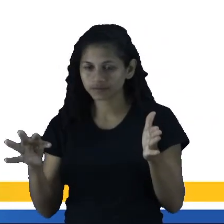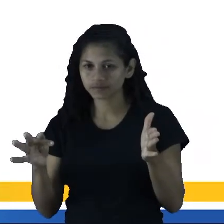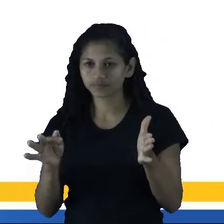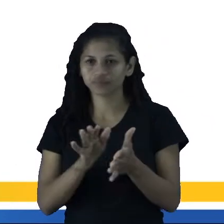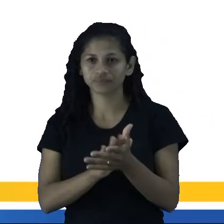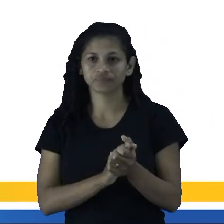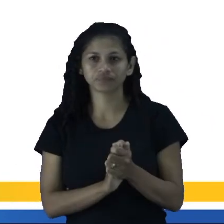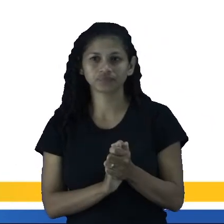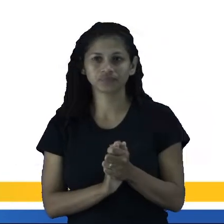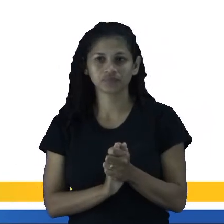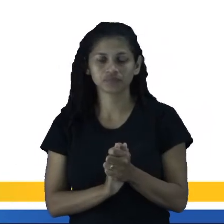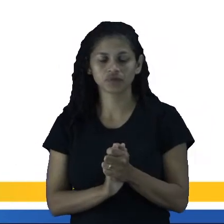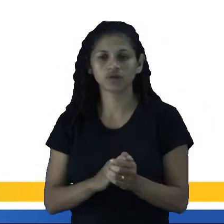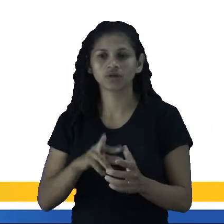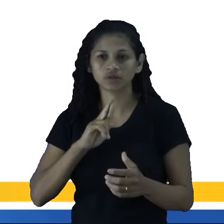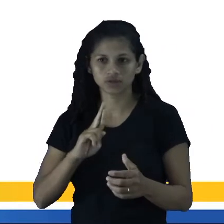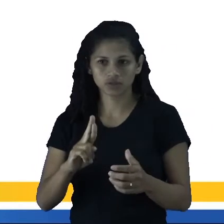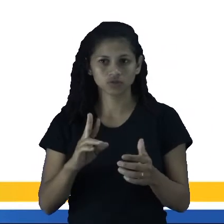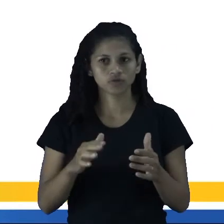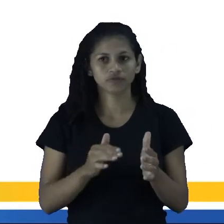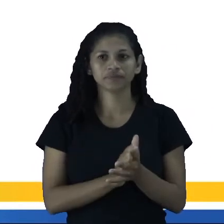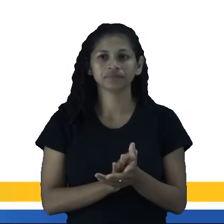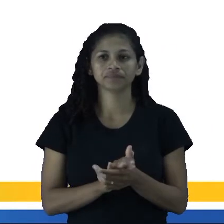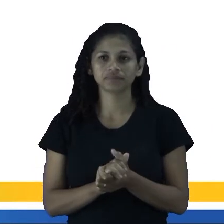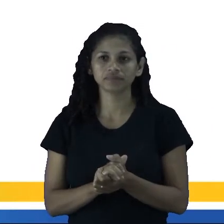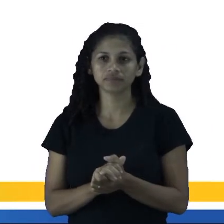de resolver permutação.